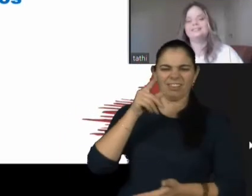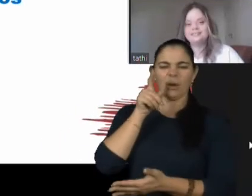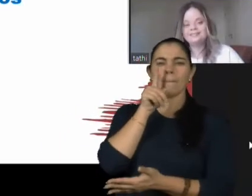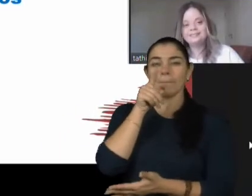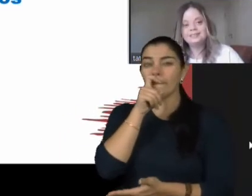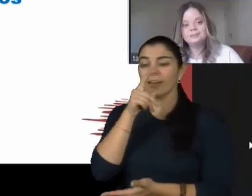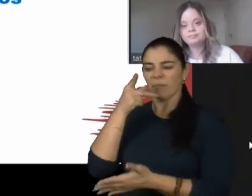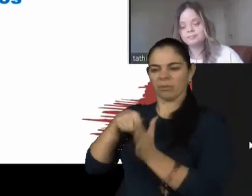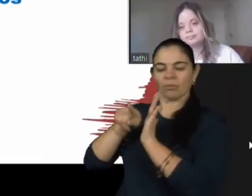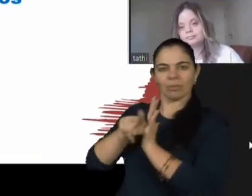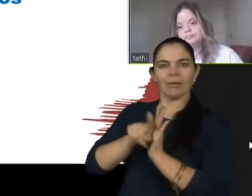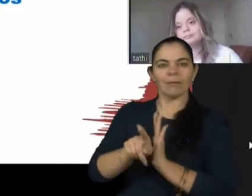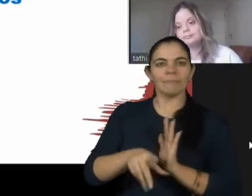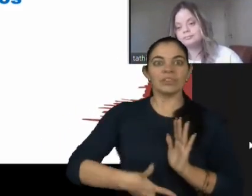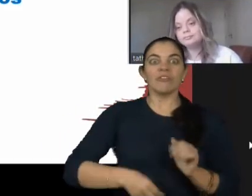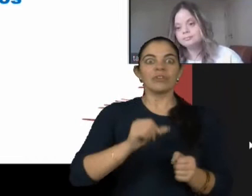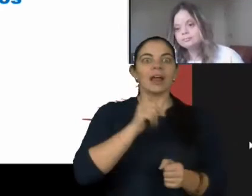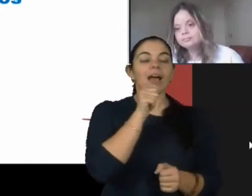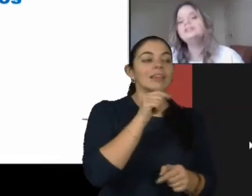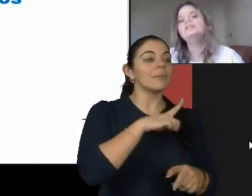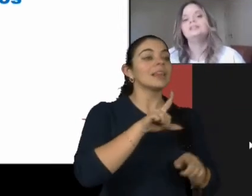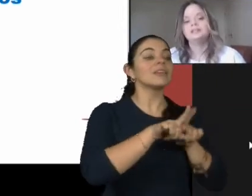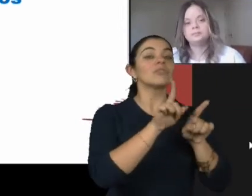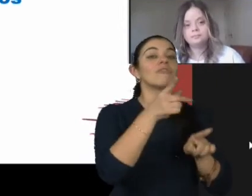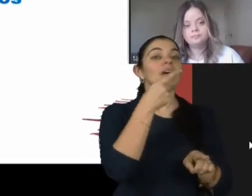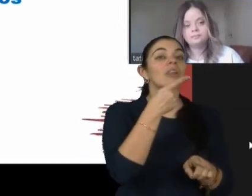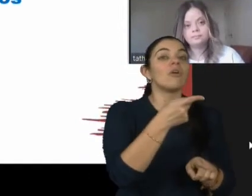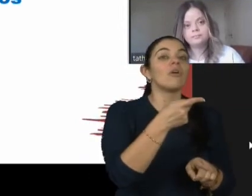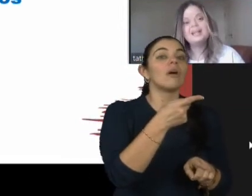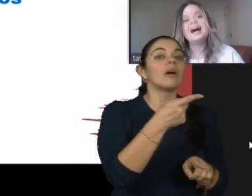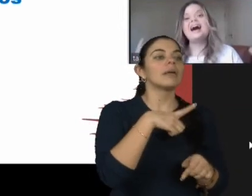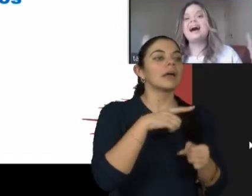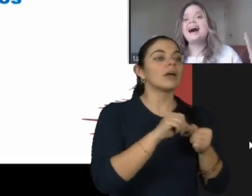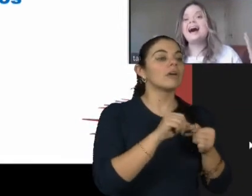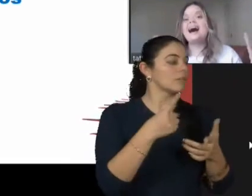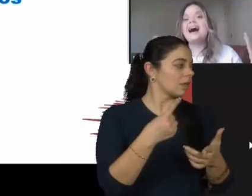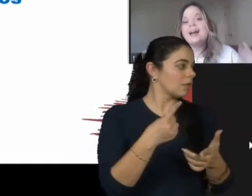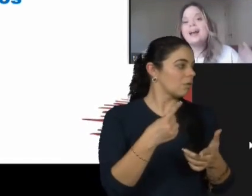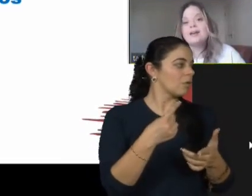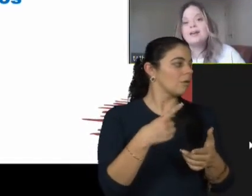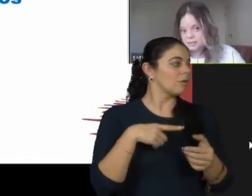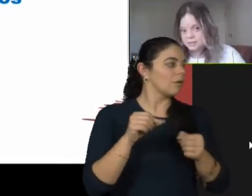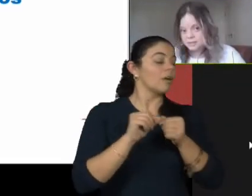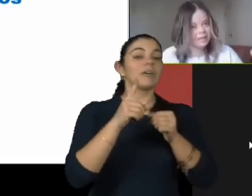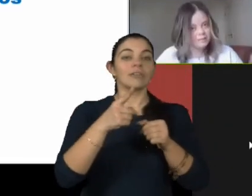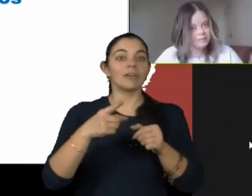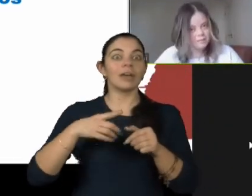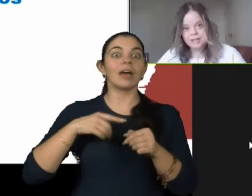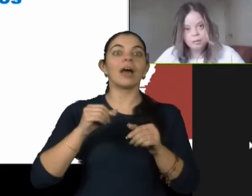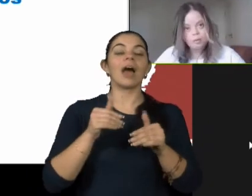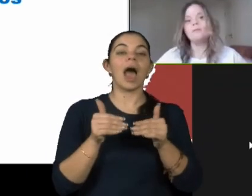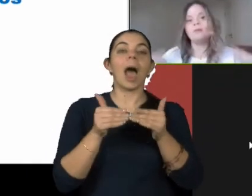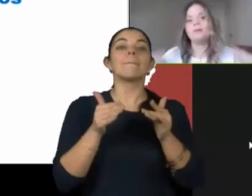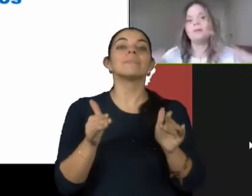comentou também que não deu tempo de eu colocar aqui o lance de uma empresa que você abriu aí. Ah, eu sou autônima. Ao mesmo tempo,